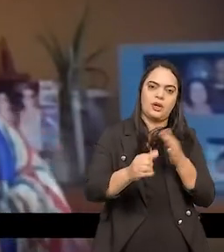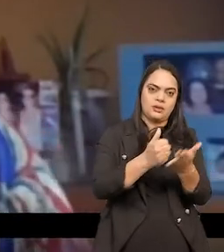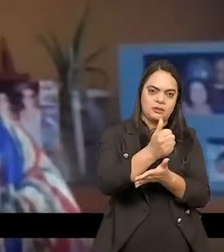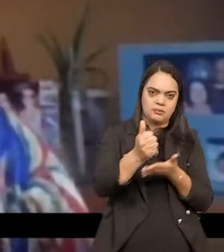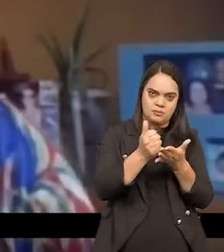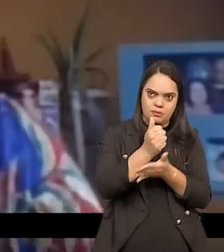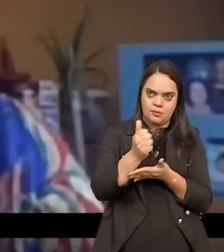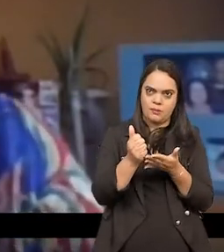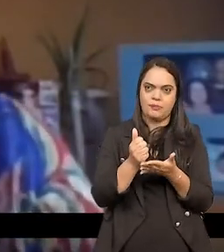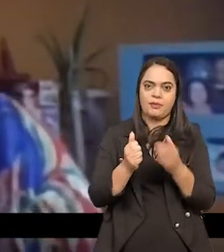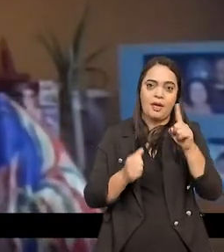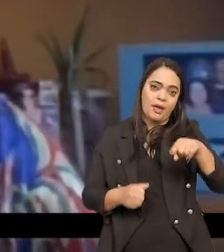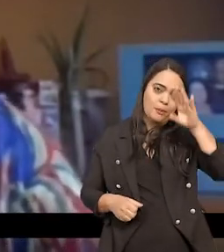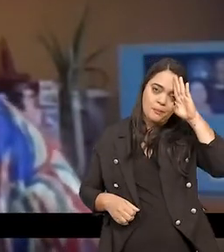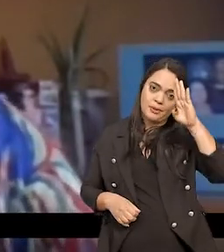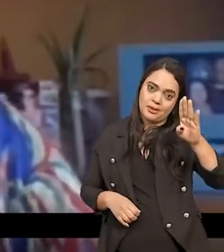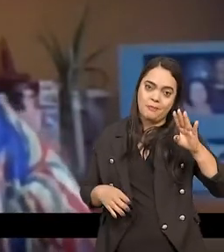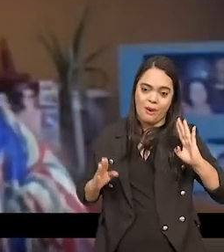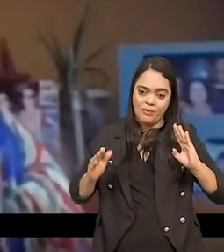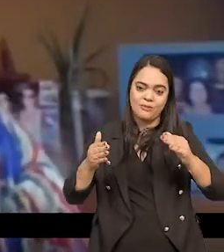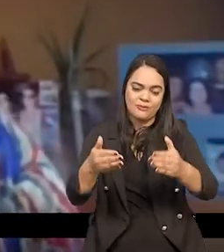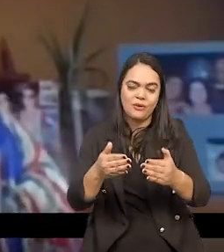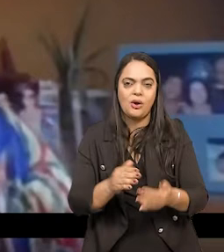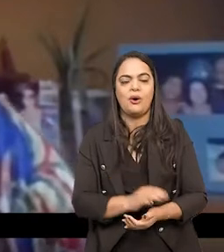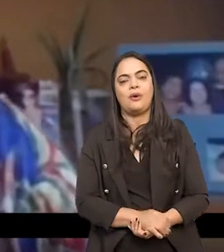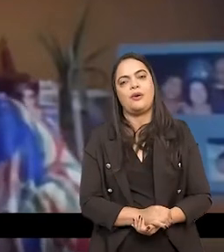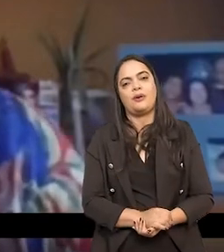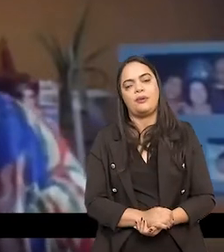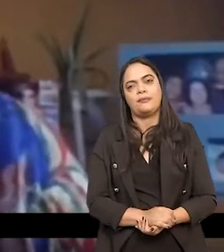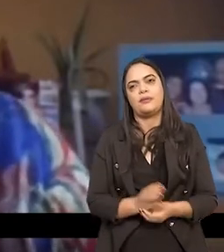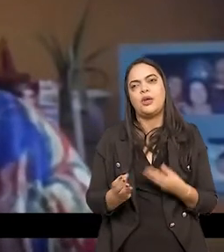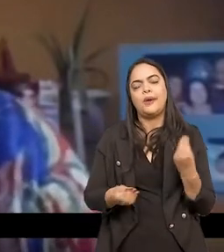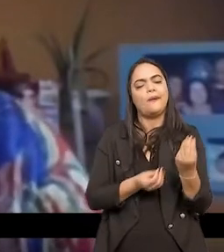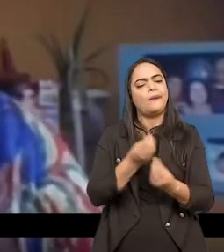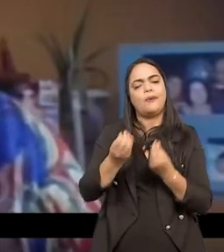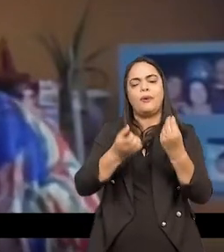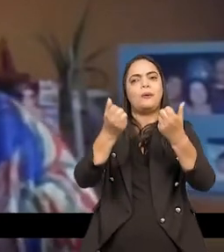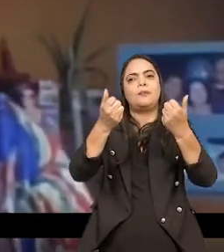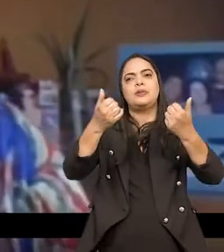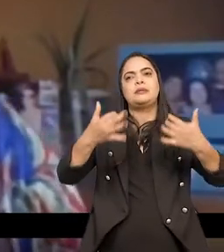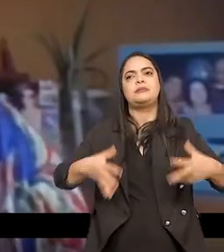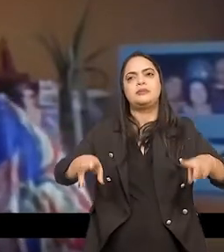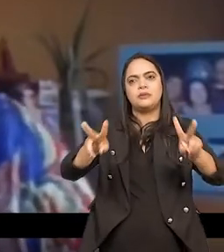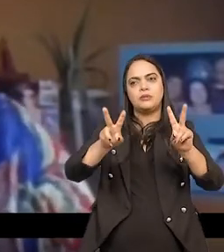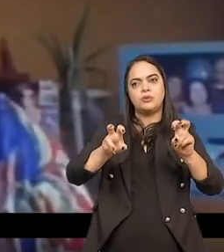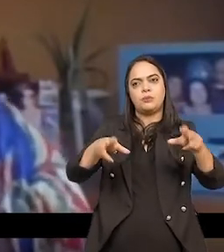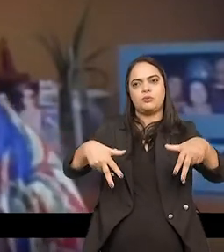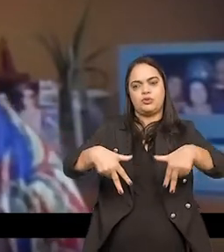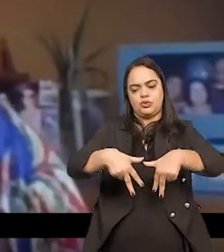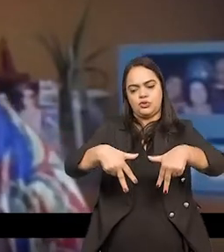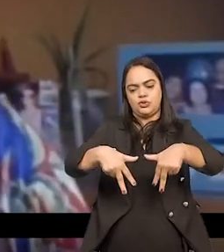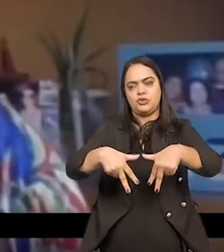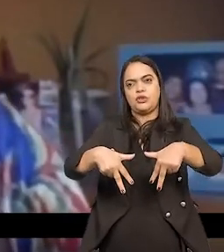nosso público-alvo, né? E aí, como trabalhar essas questões de gênero, de mulheres,